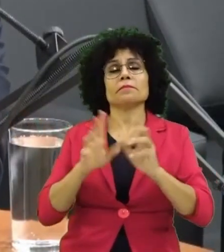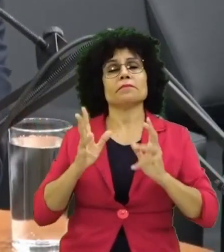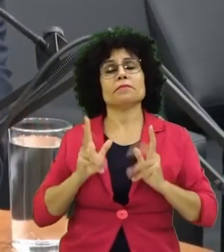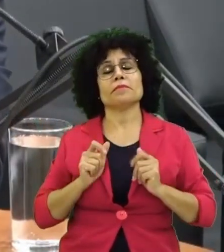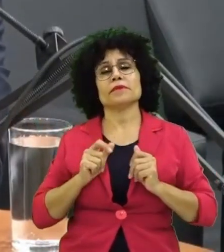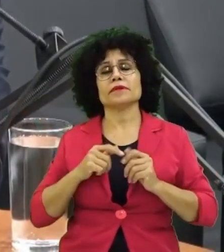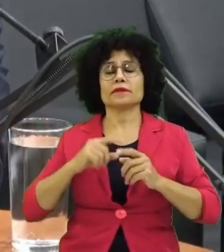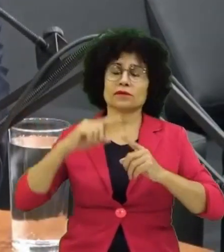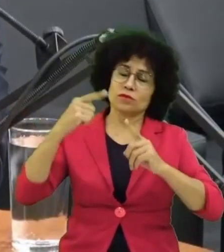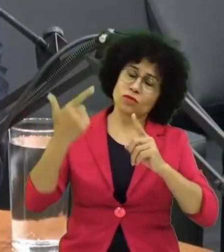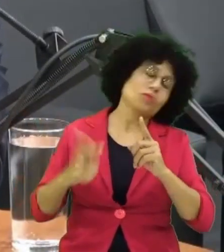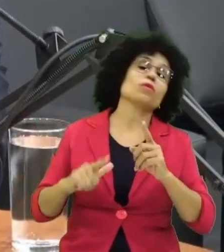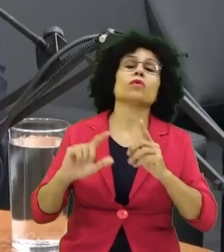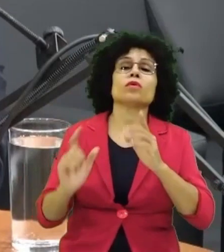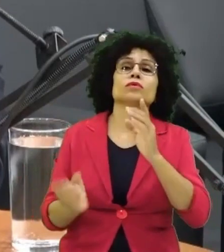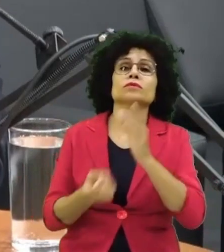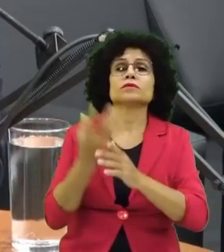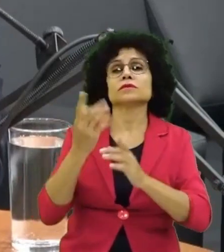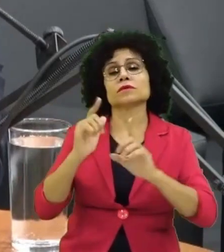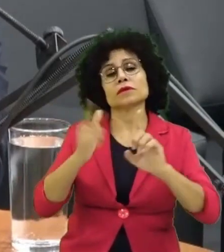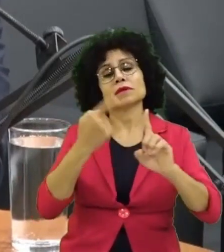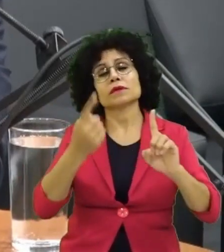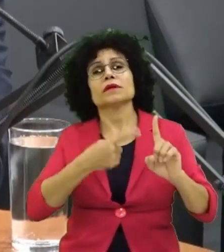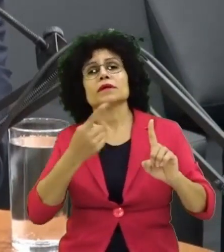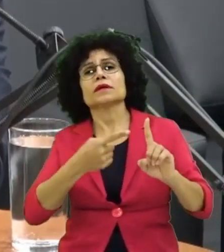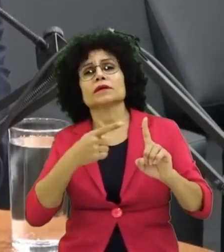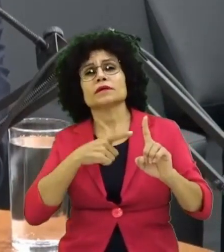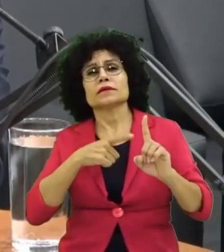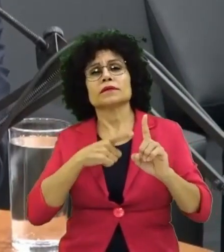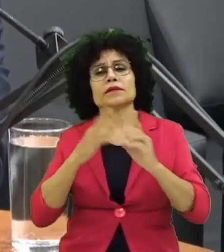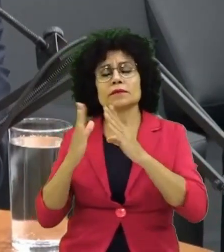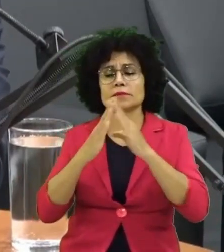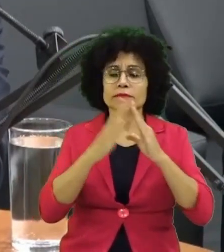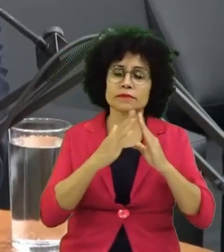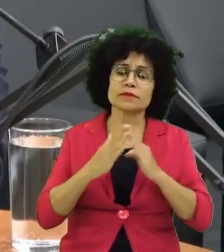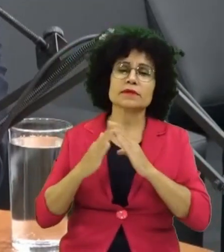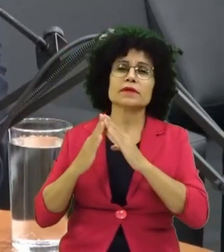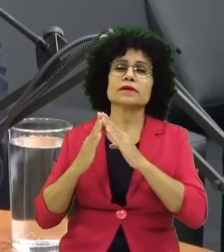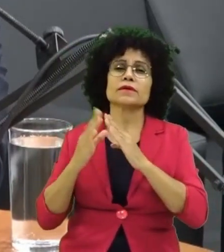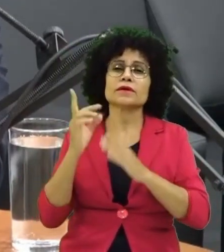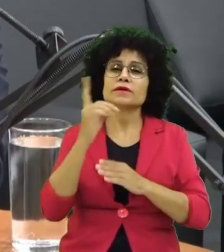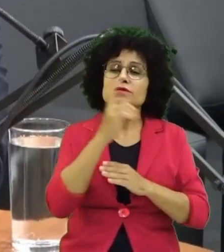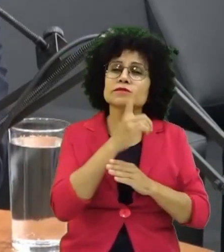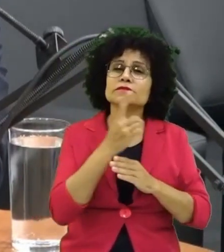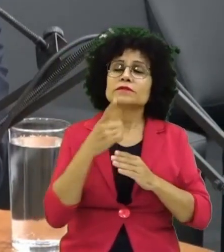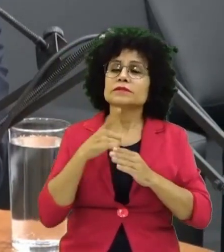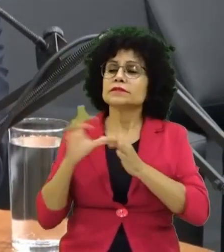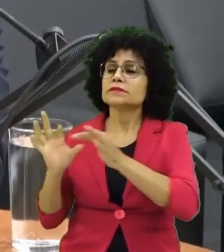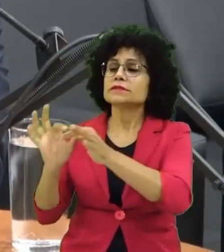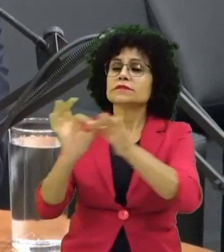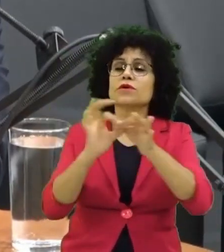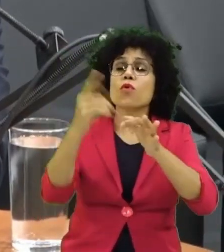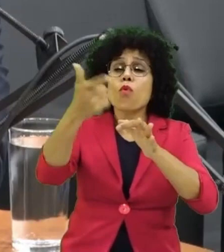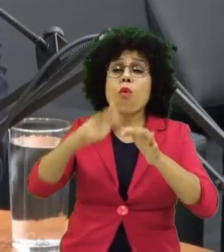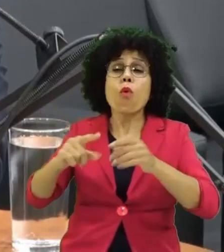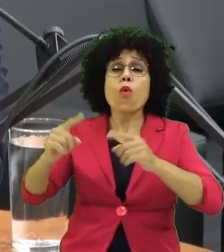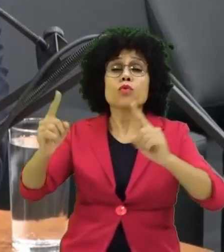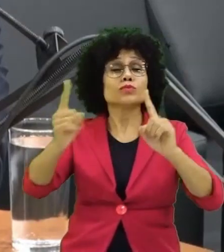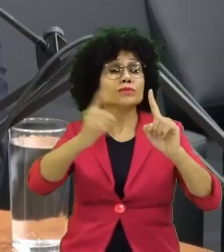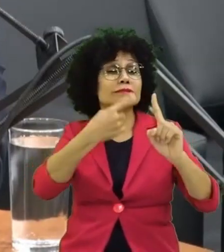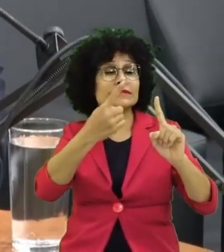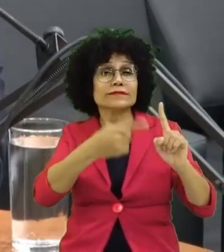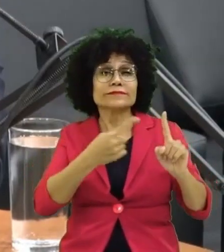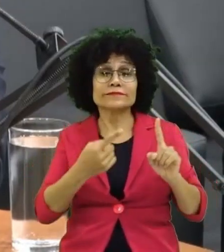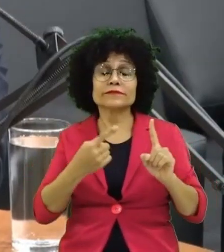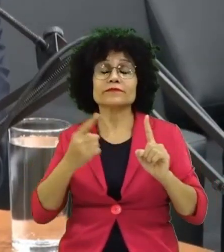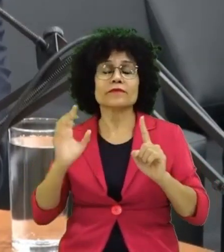Você estende a rede, mas os moradores ainda têm uma certa dificuldade em fazer as interligações. São outros desafios que vão surgindo na área